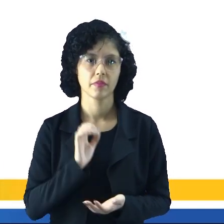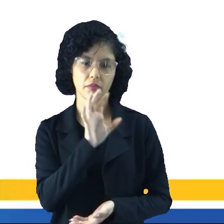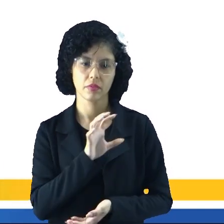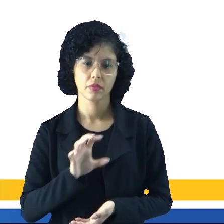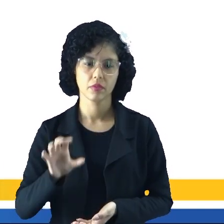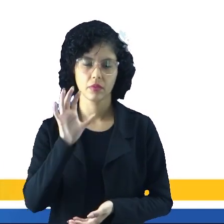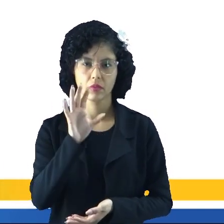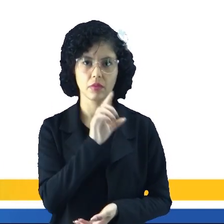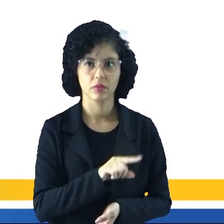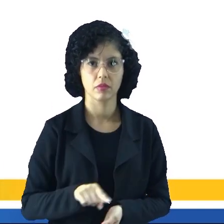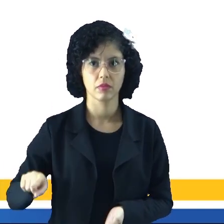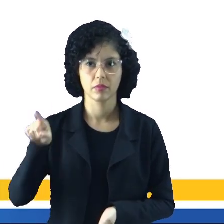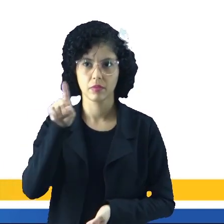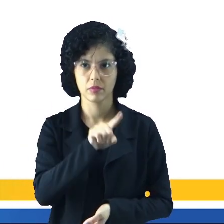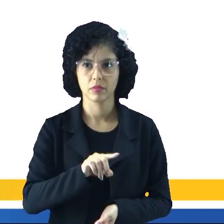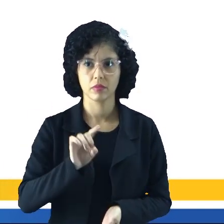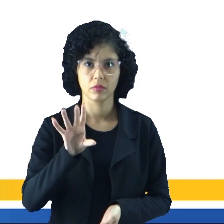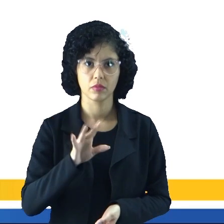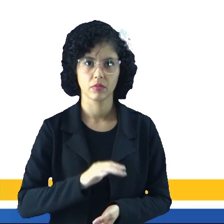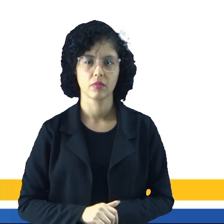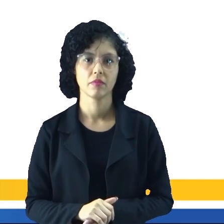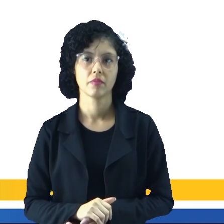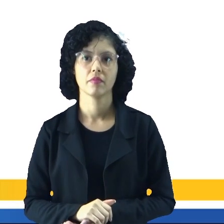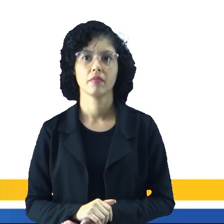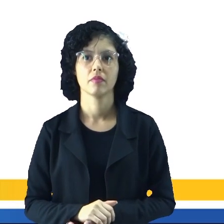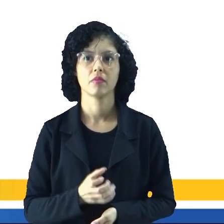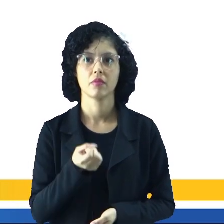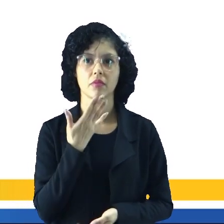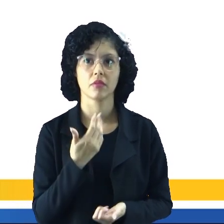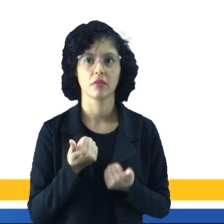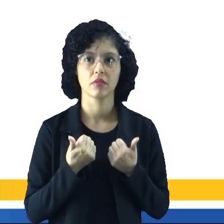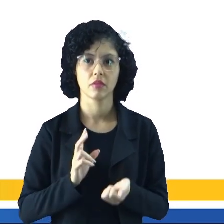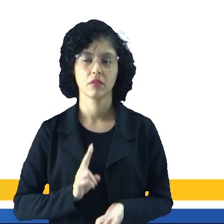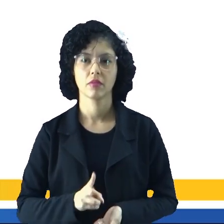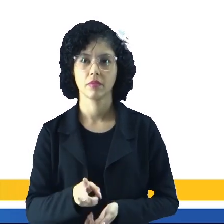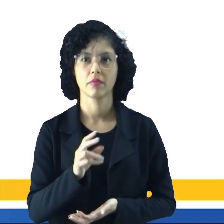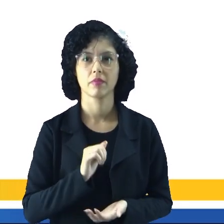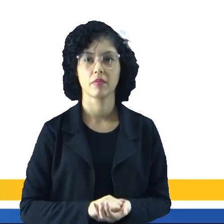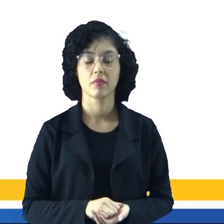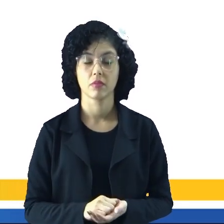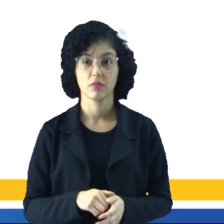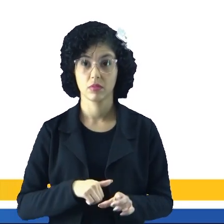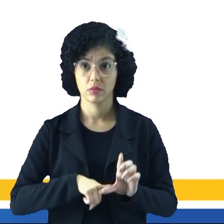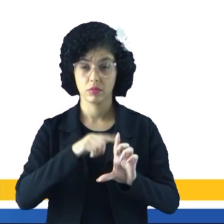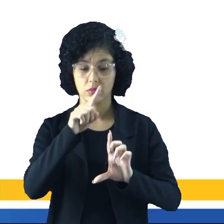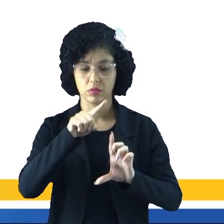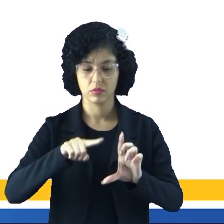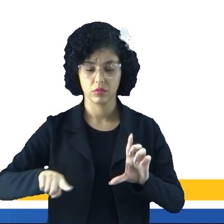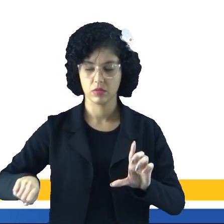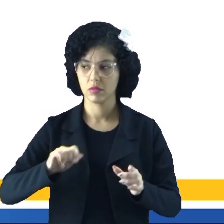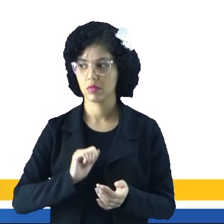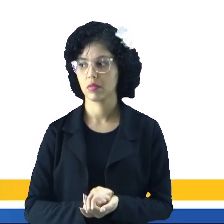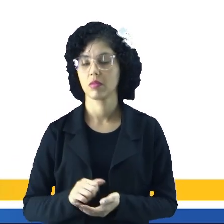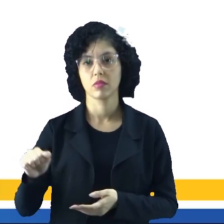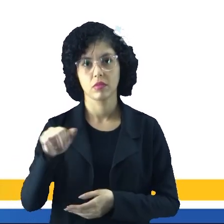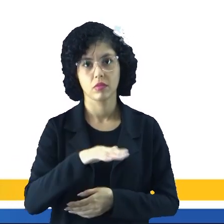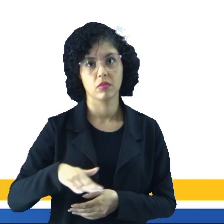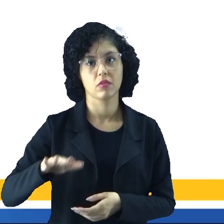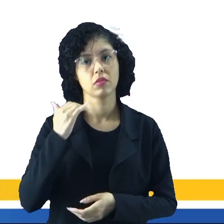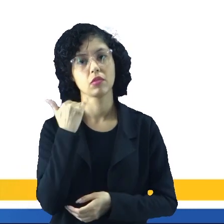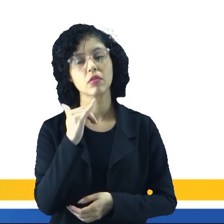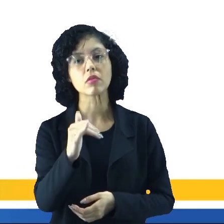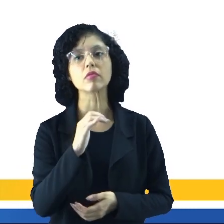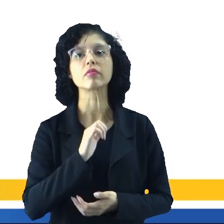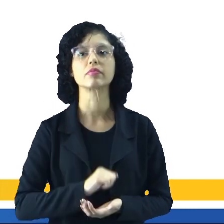que o circunda, ao seu redor. Muito bem, pessoal, continuando agora, temos o gráfico também do campo elétrico,